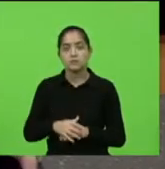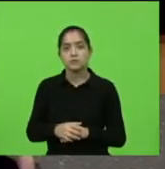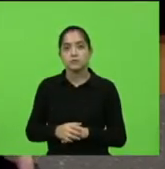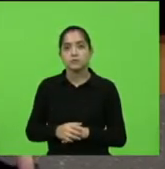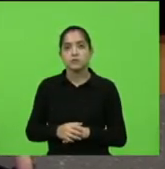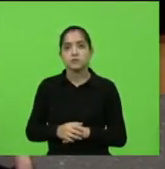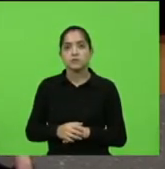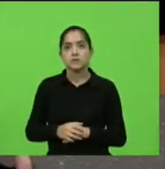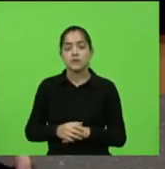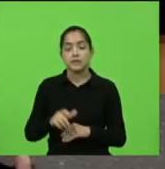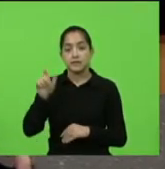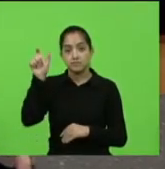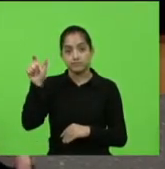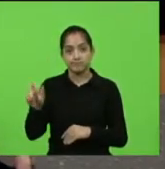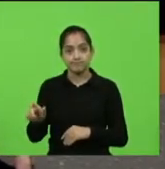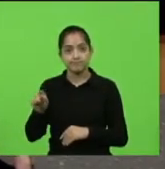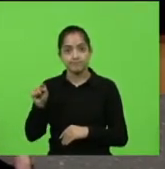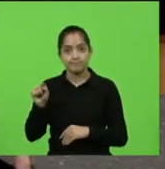Cacildo, que foi